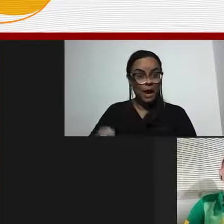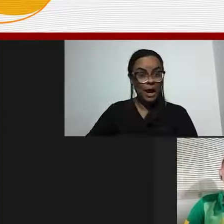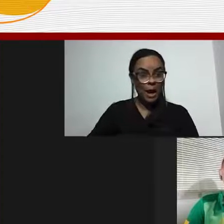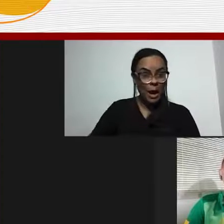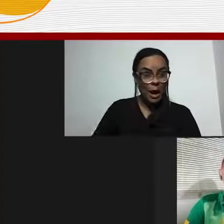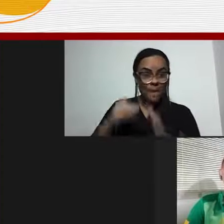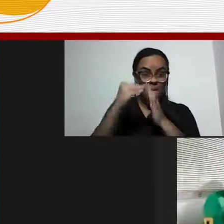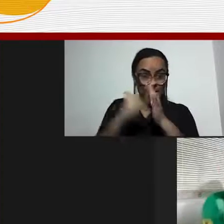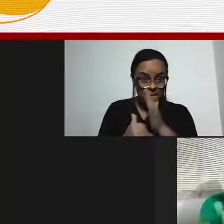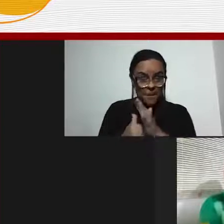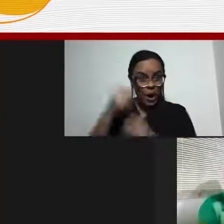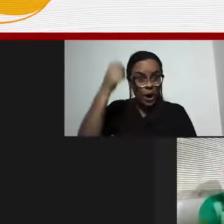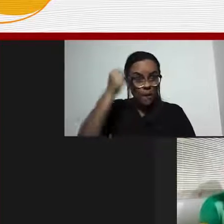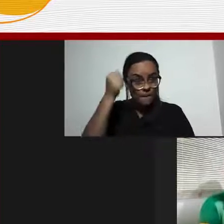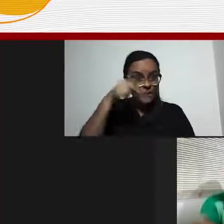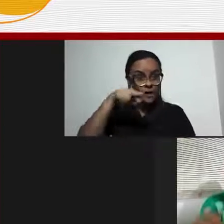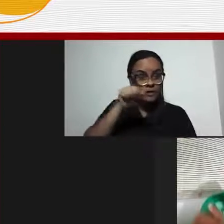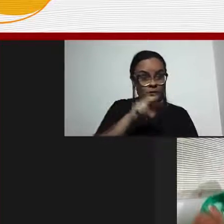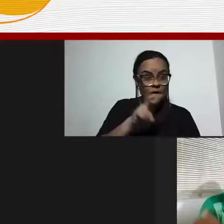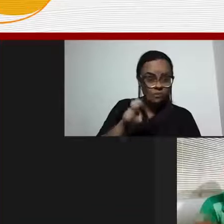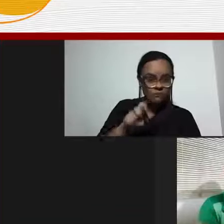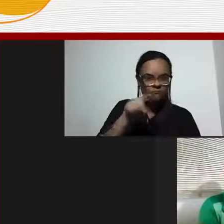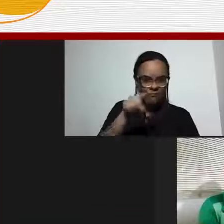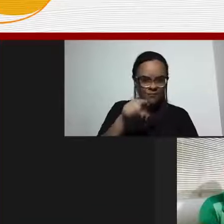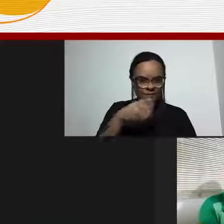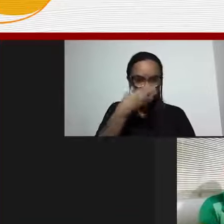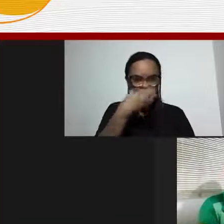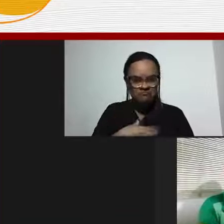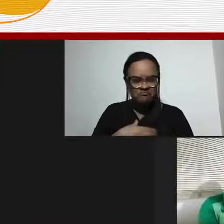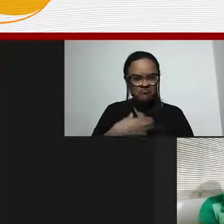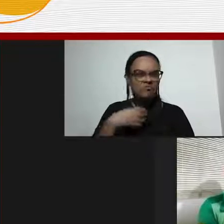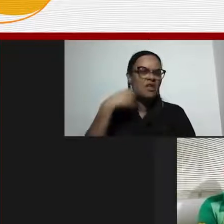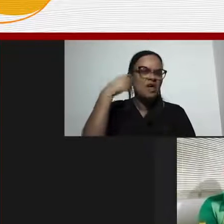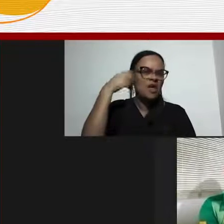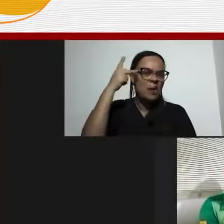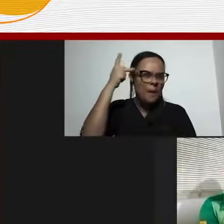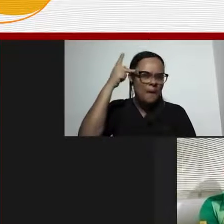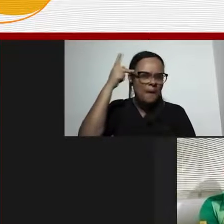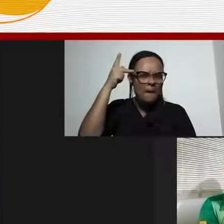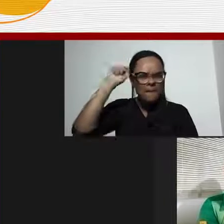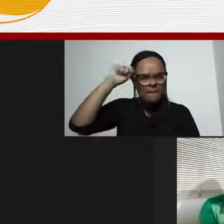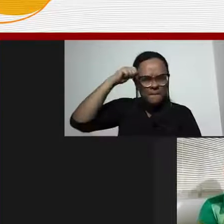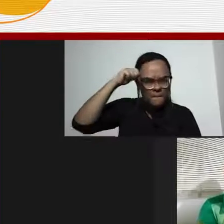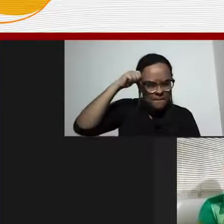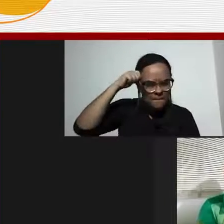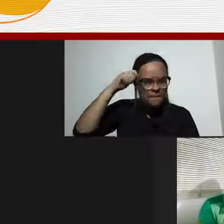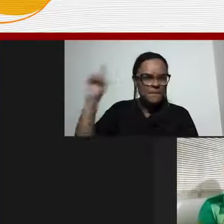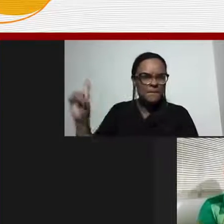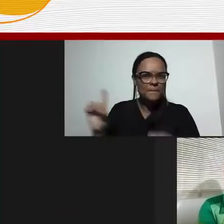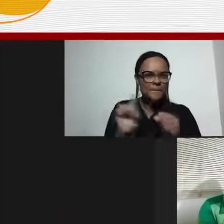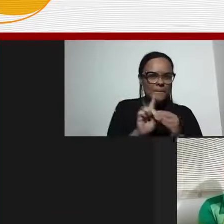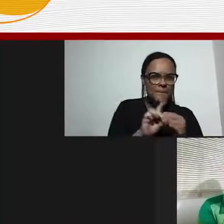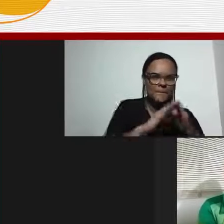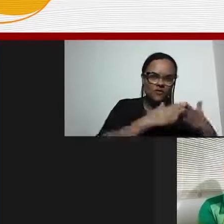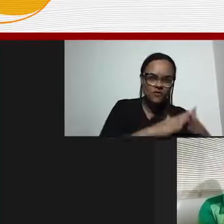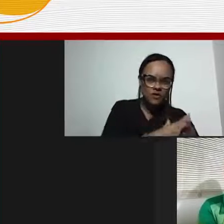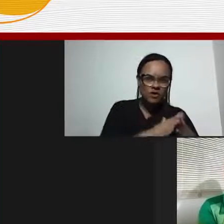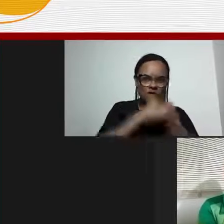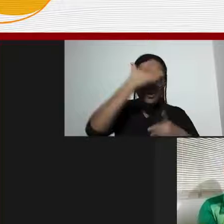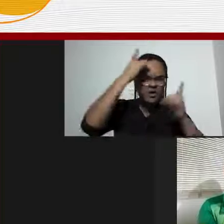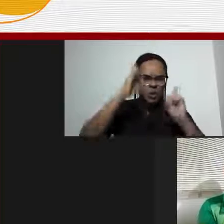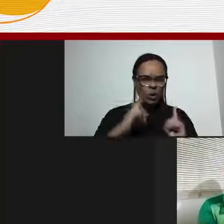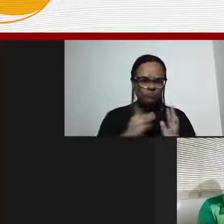Pedro, você, o neguinho que sai da favela, que tem uma deficiência, que